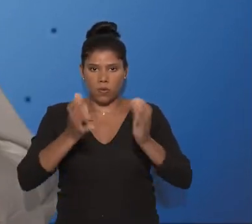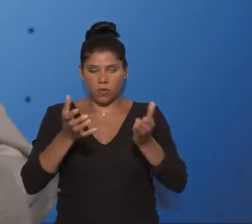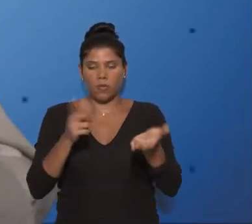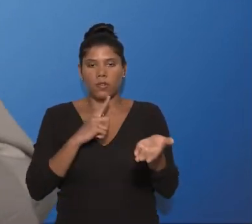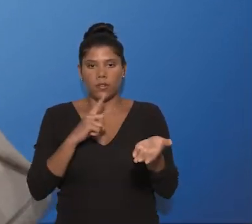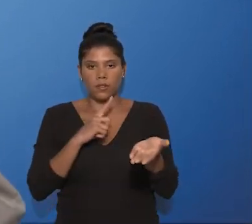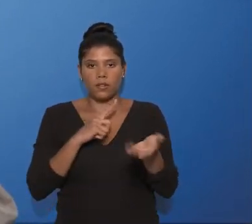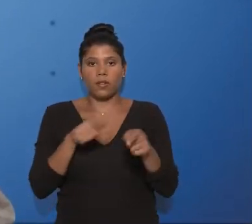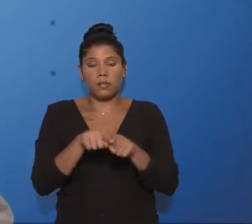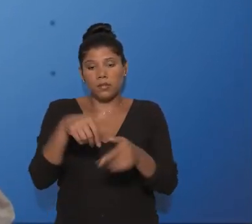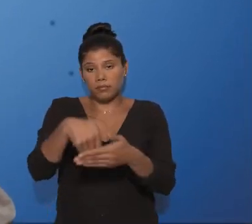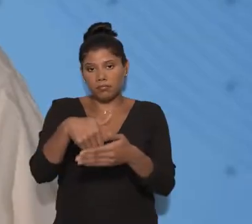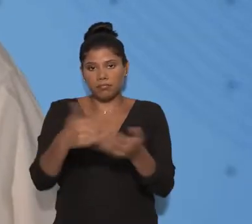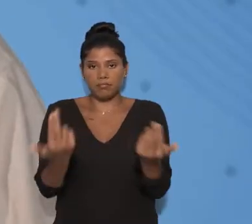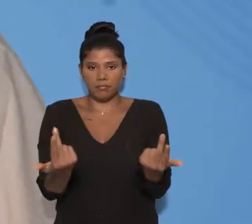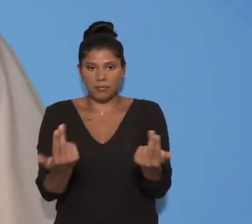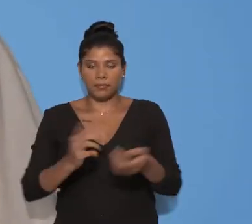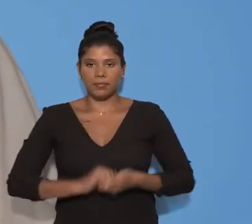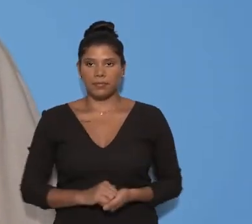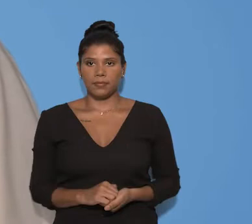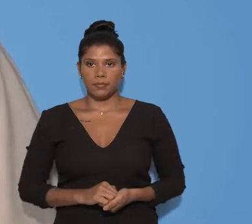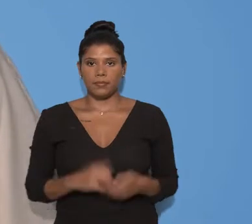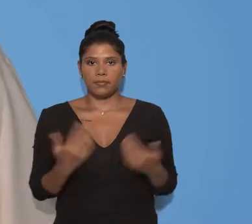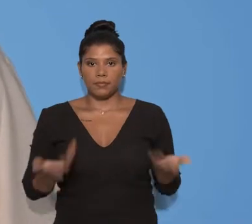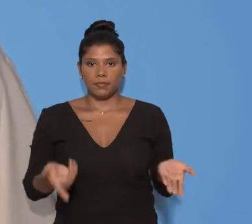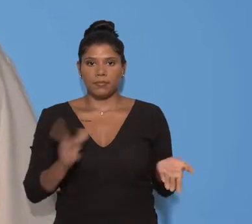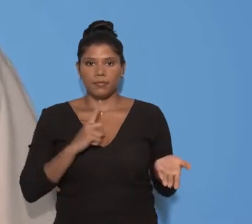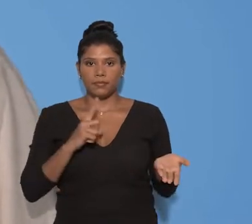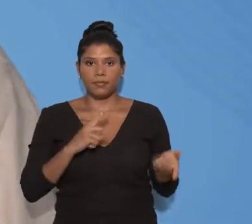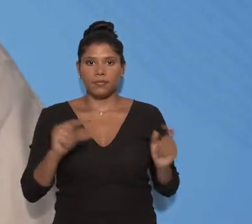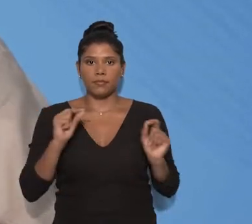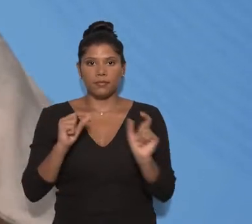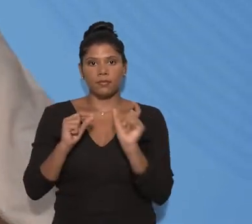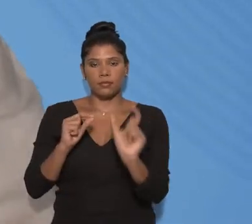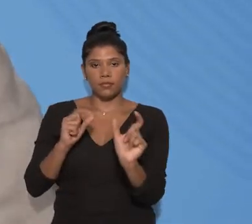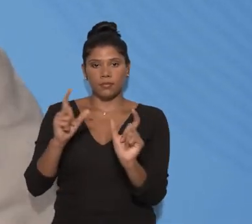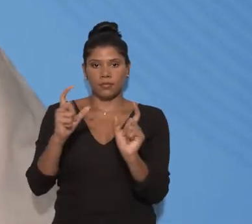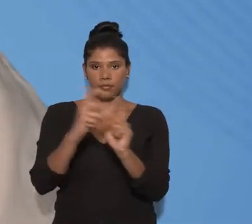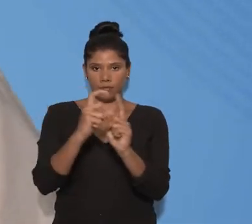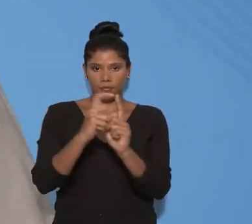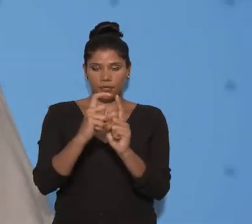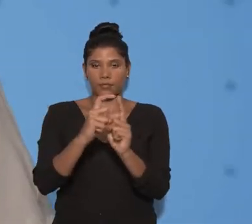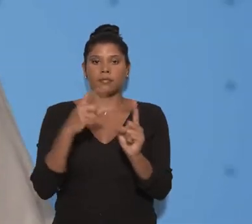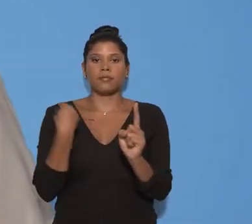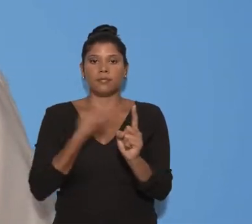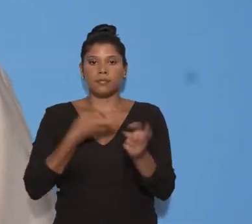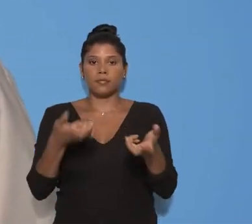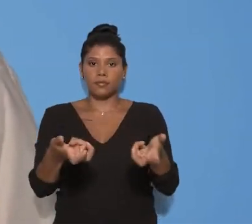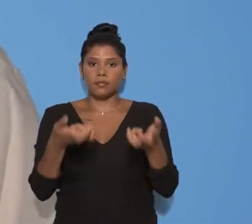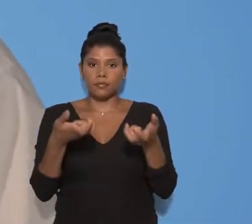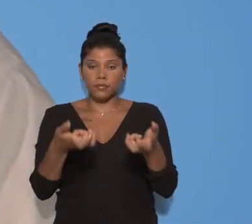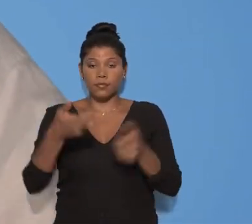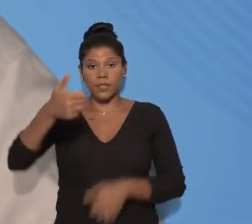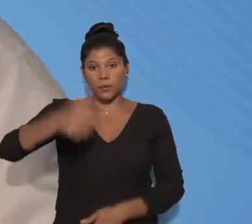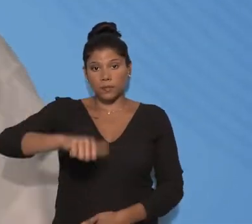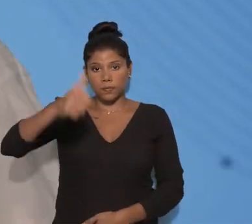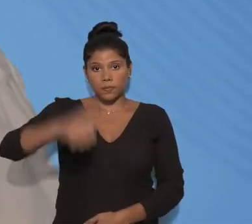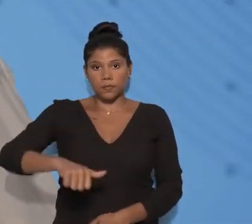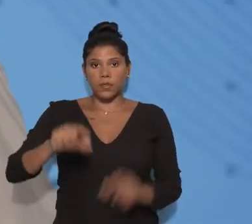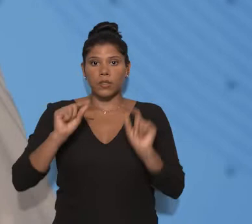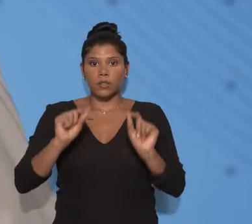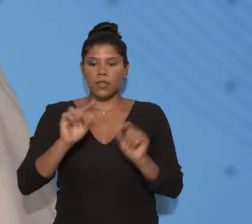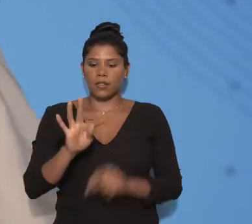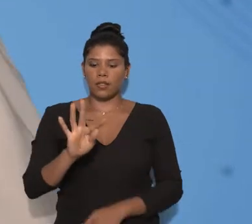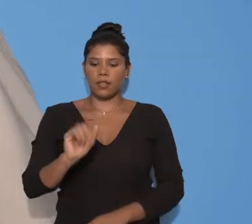no futebol, isso acontece. E aí aparece a palavra que nós queremos exatamente analisar, que são as